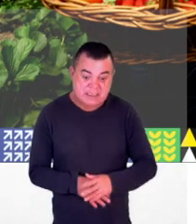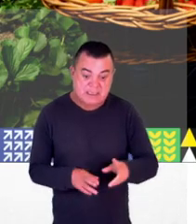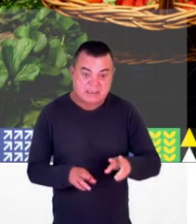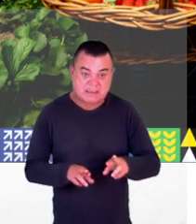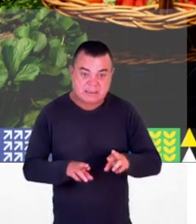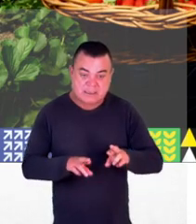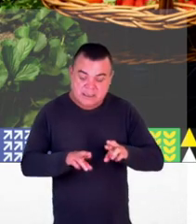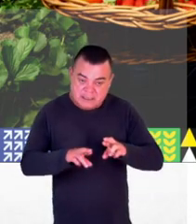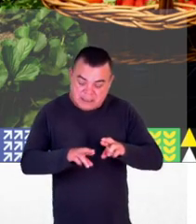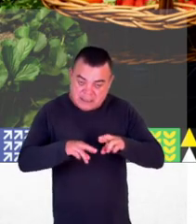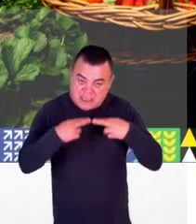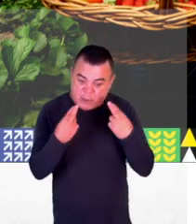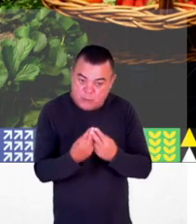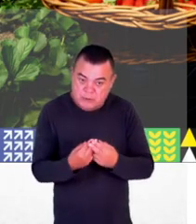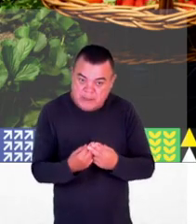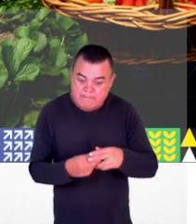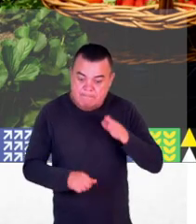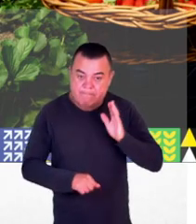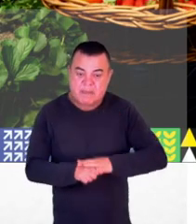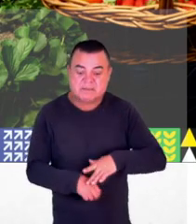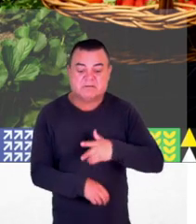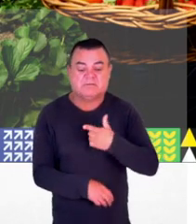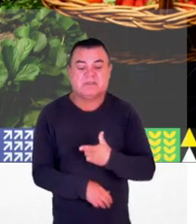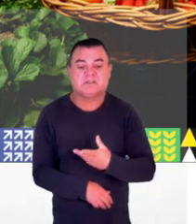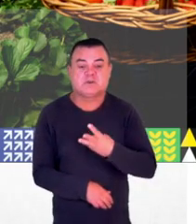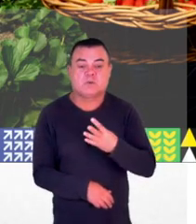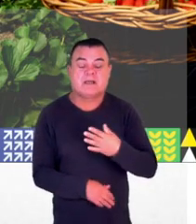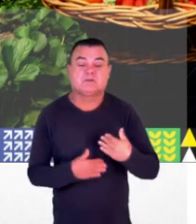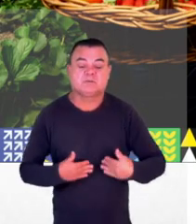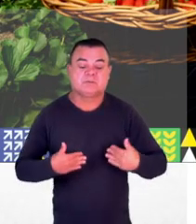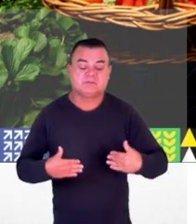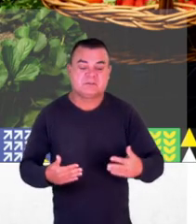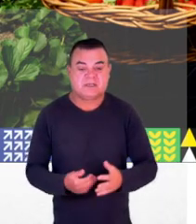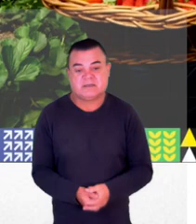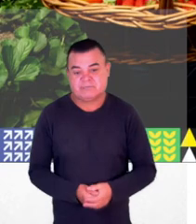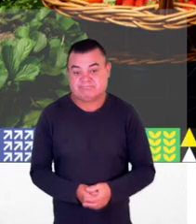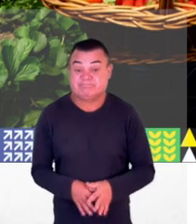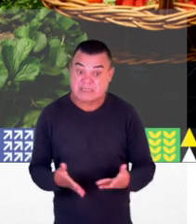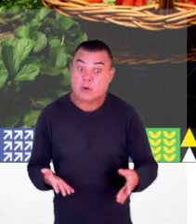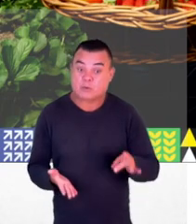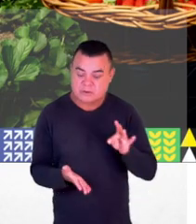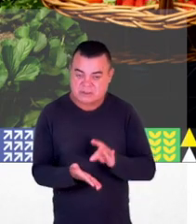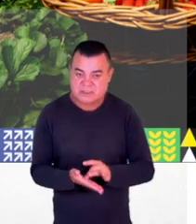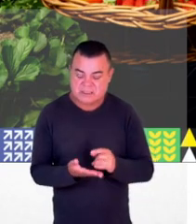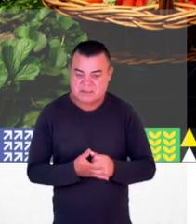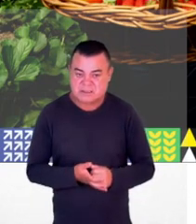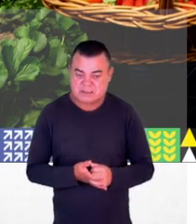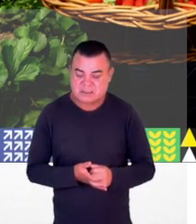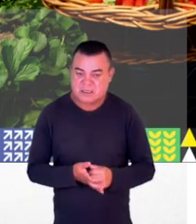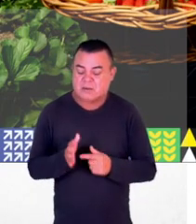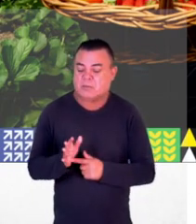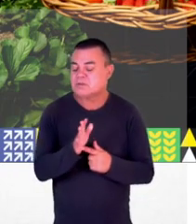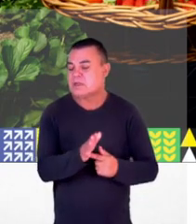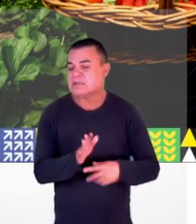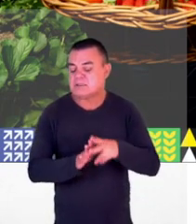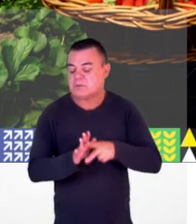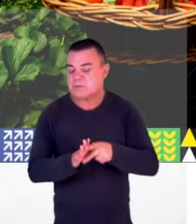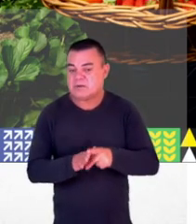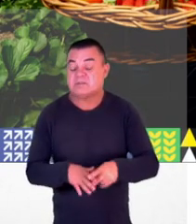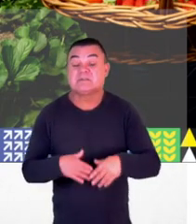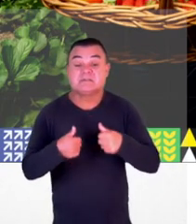24 Ministérios mas com certeza acho que deixar aqui eh que de fato o plano ele tá sendo